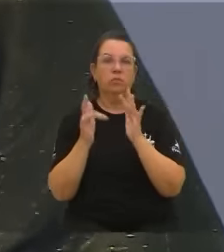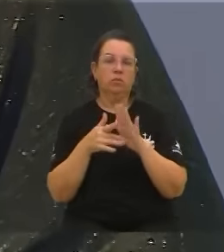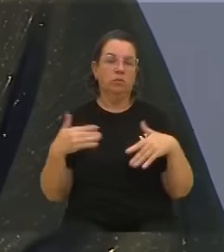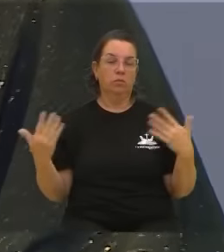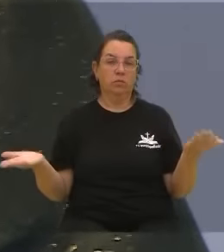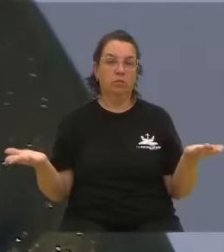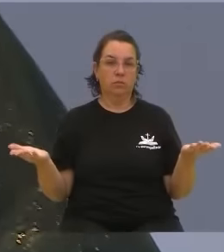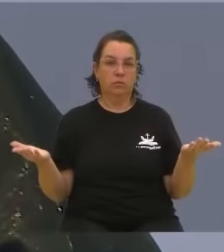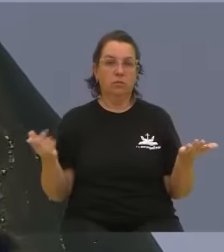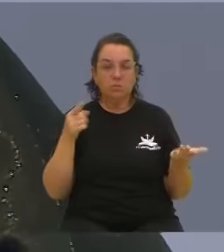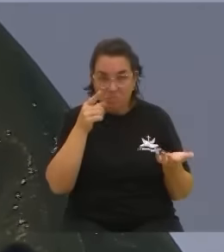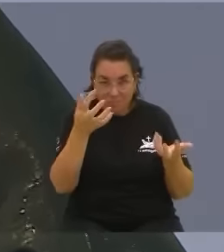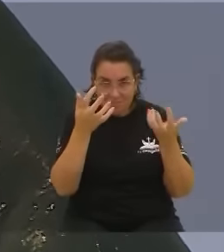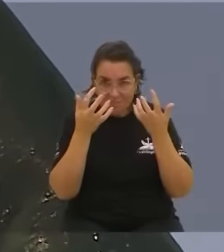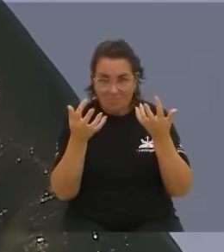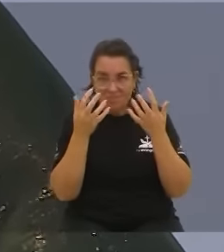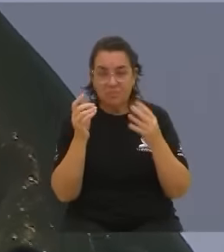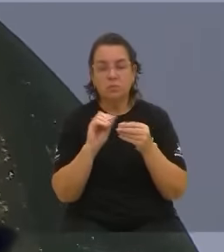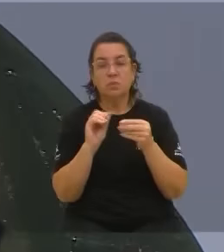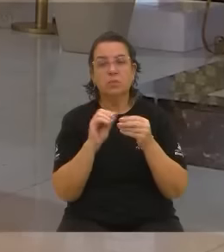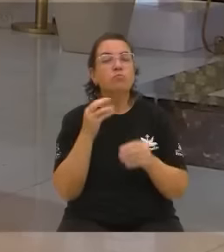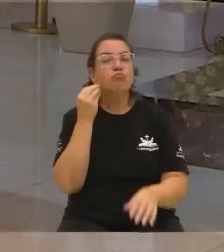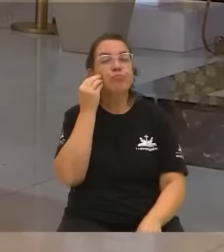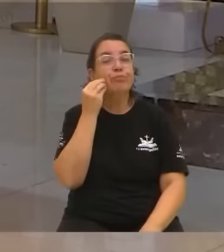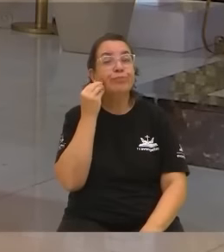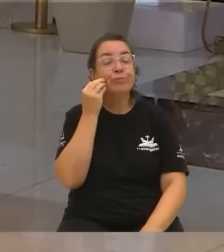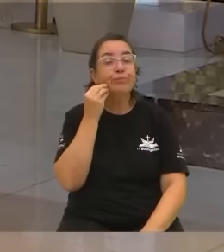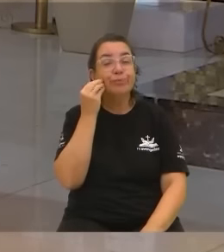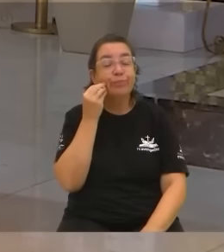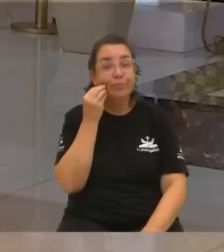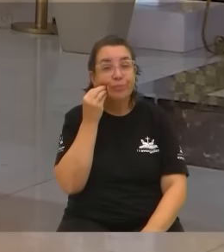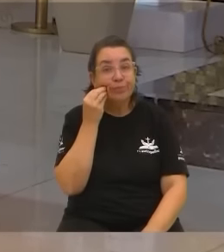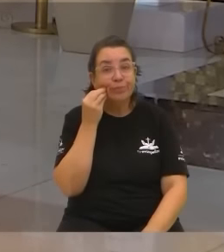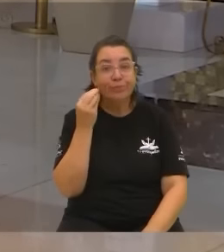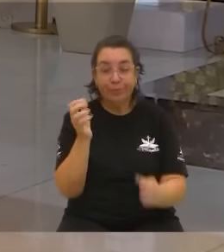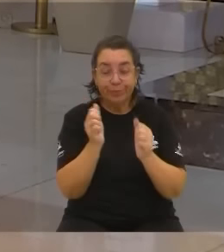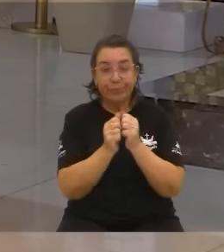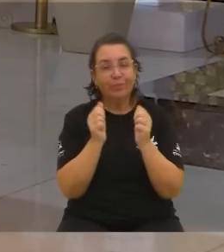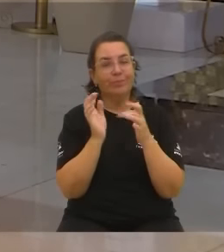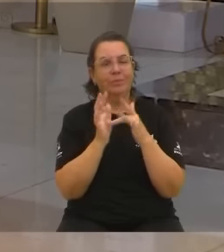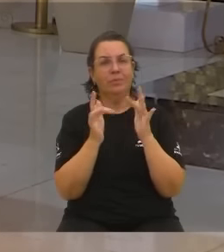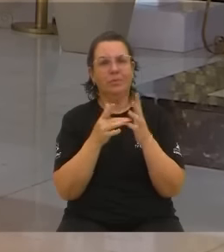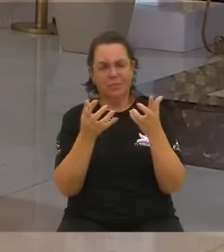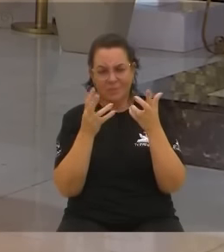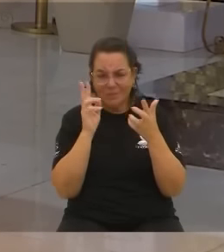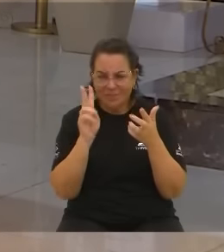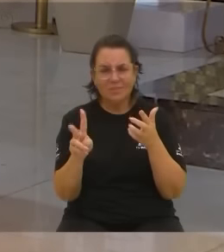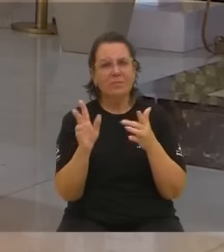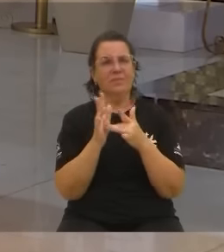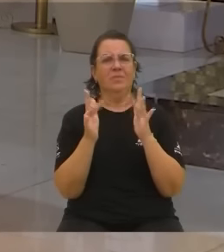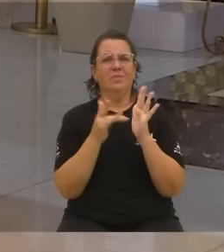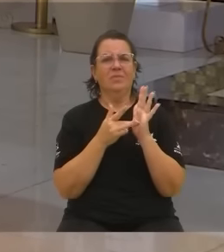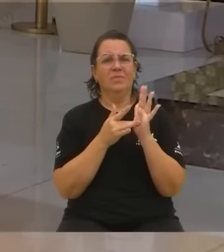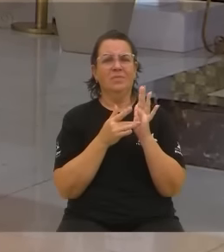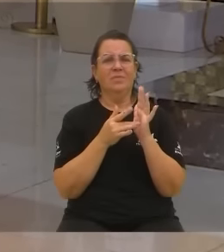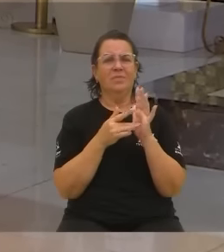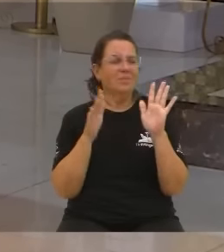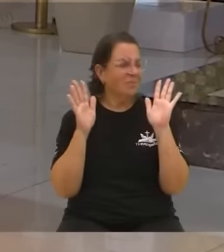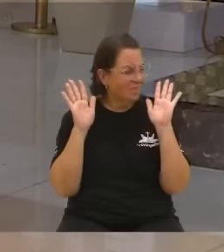Você está querendo fazer a experiência com Jesus? Você está querendo ver Jesus? Eu